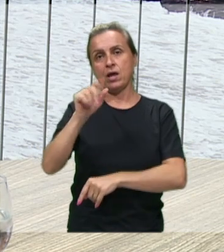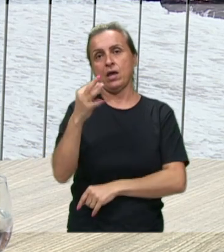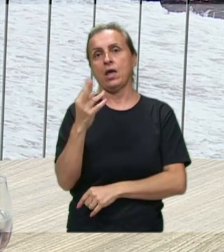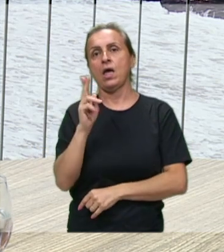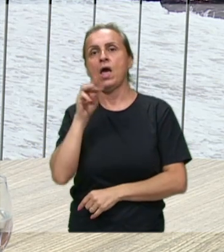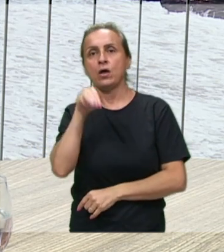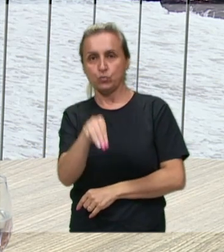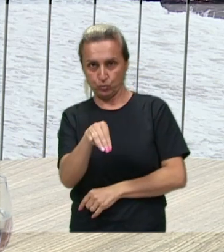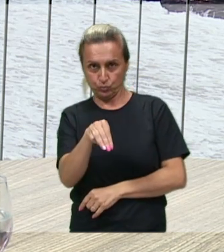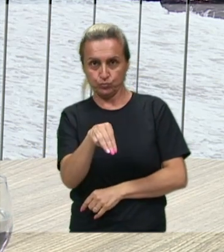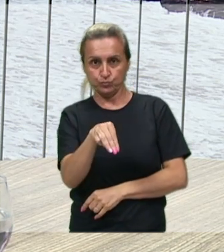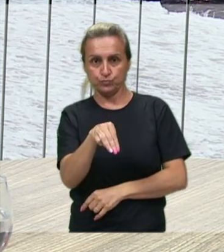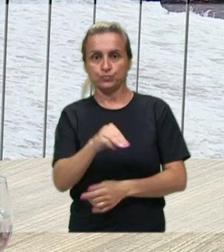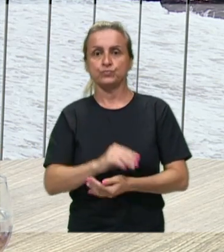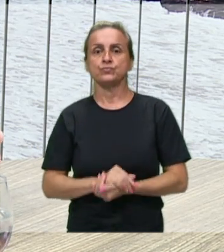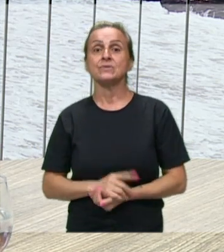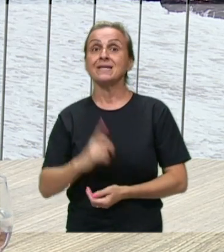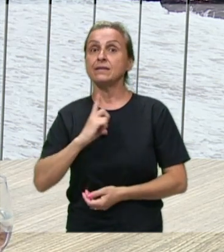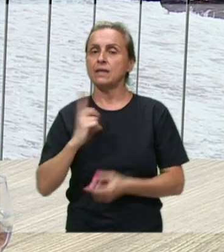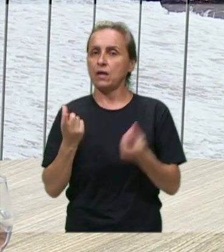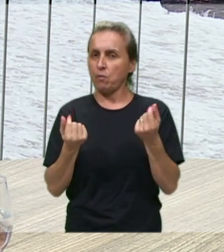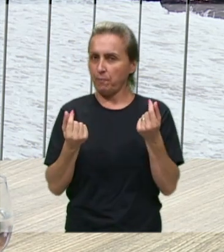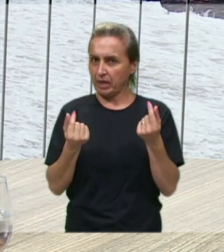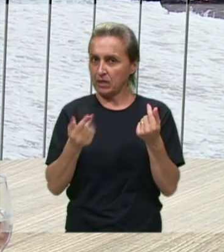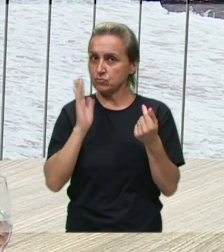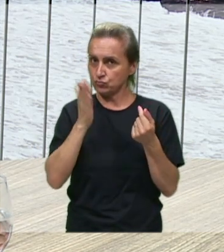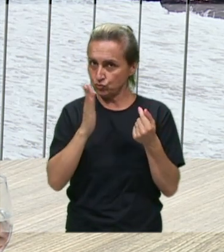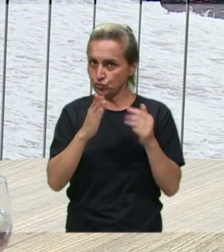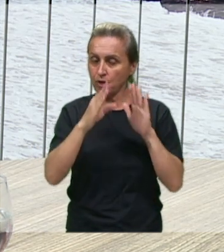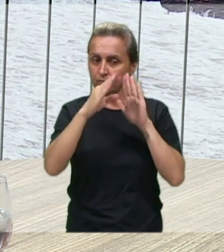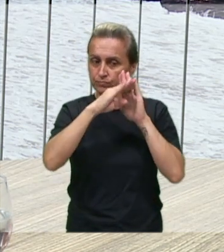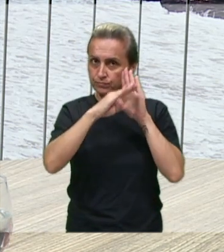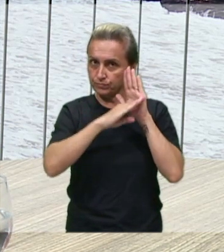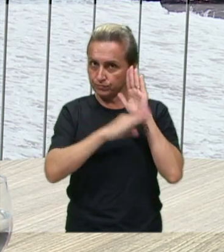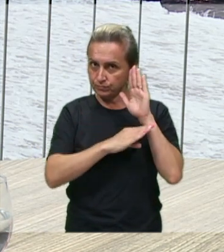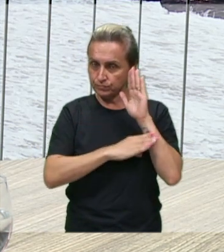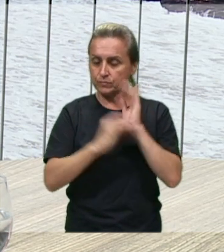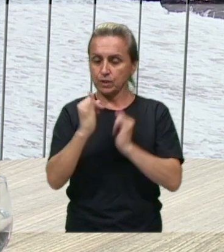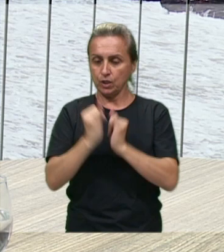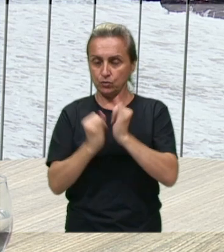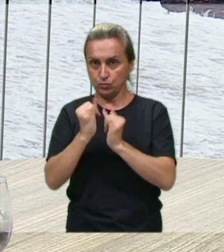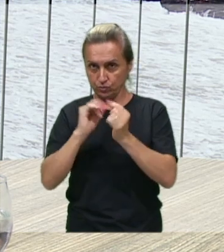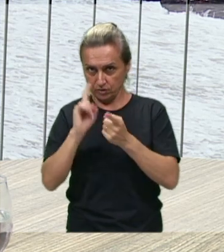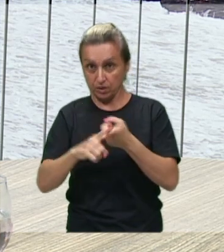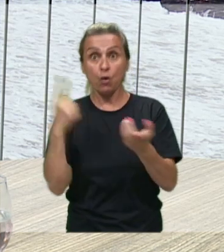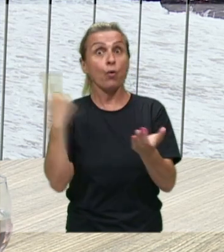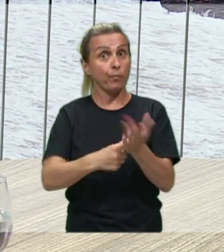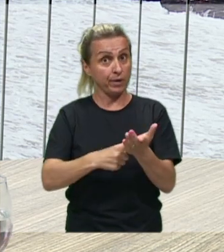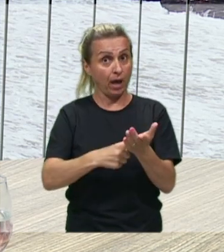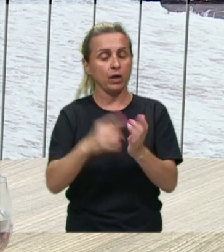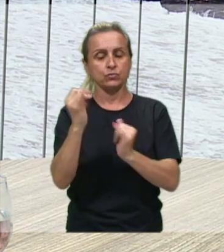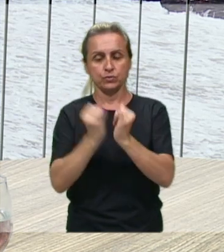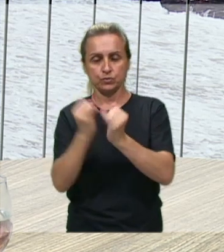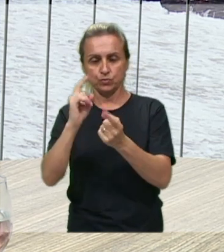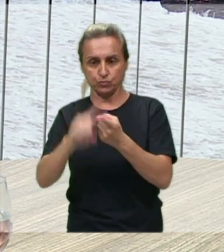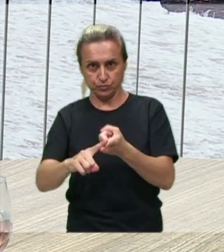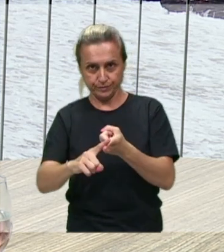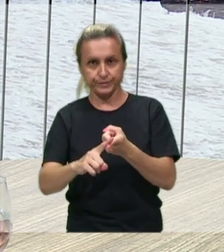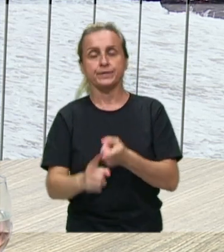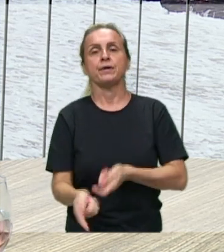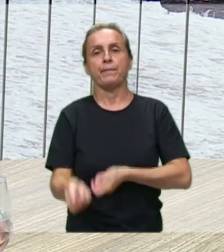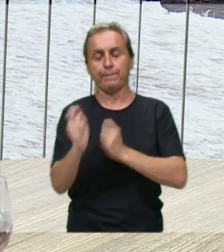que nós temos um preço pré-estabelecido entre indústria, armador e pescador. Está tendo uma super